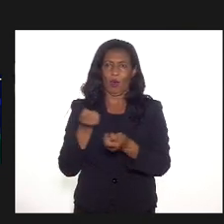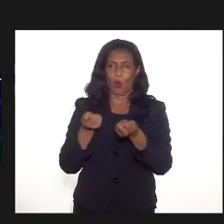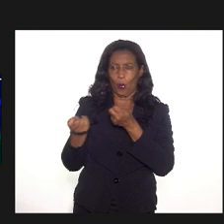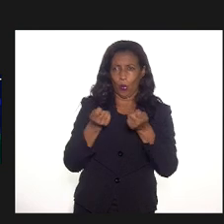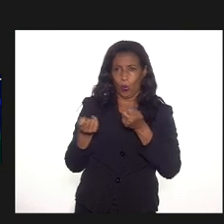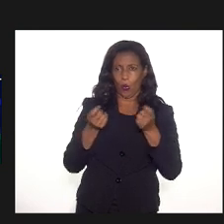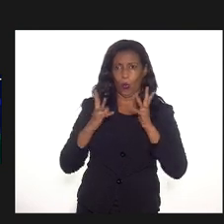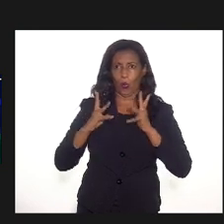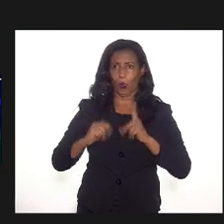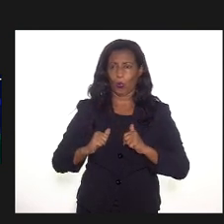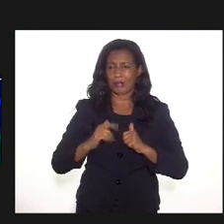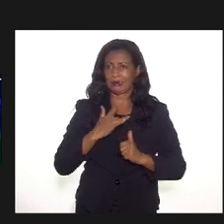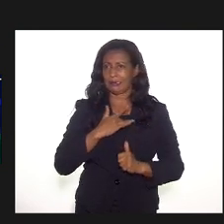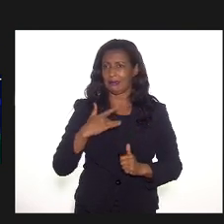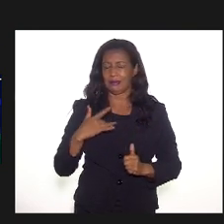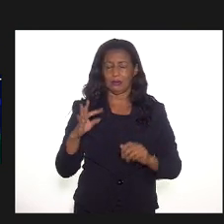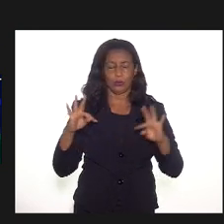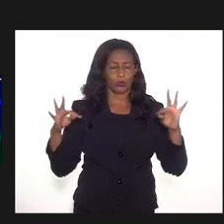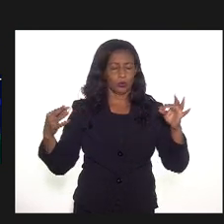sanitário.